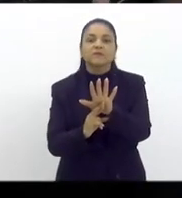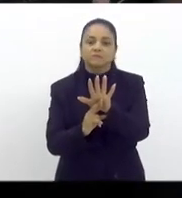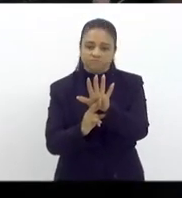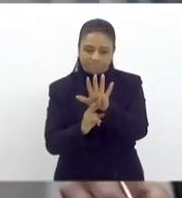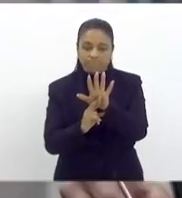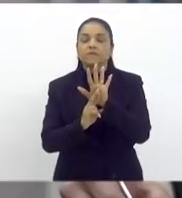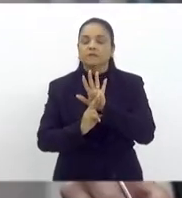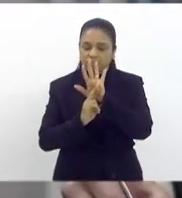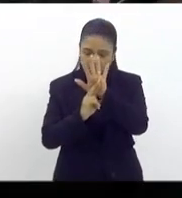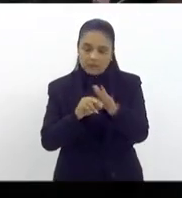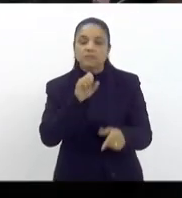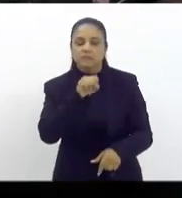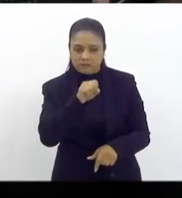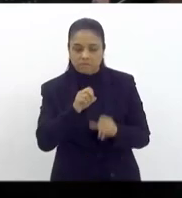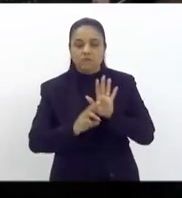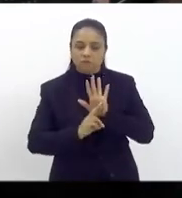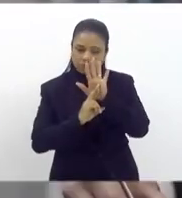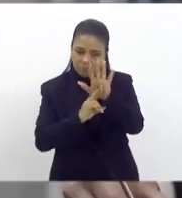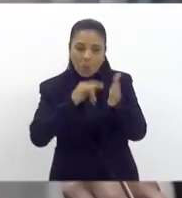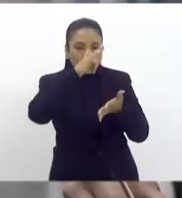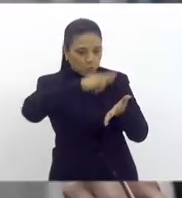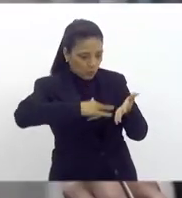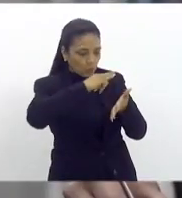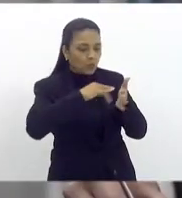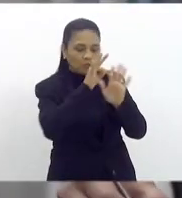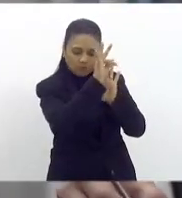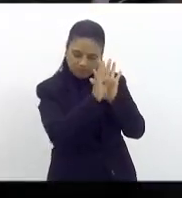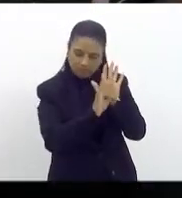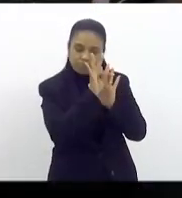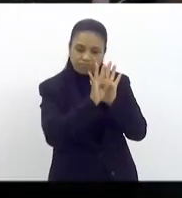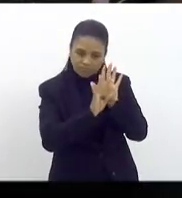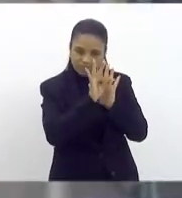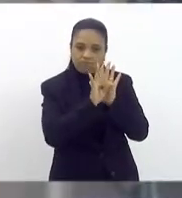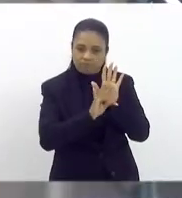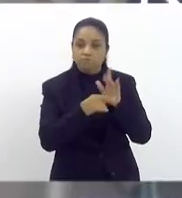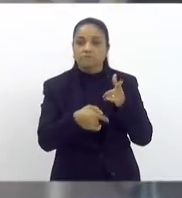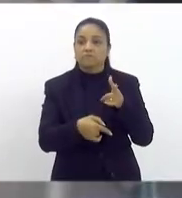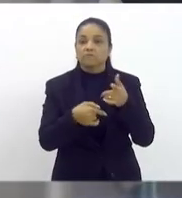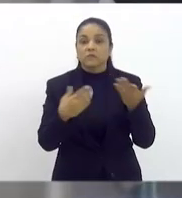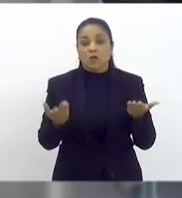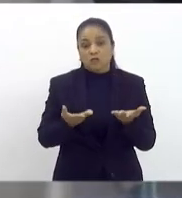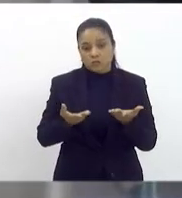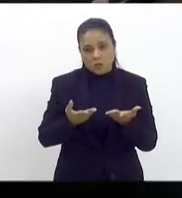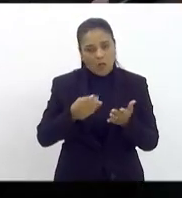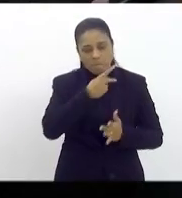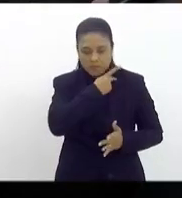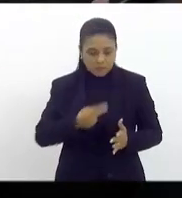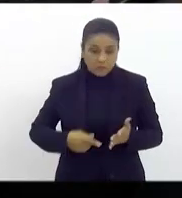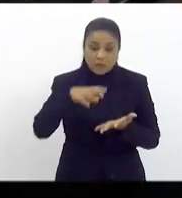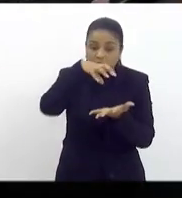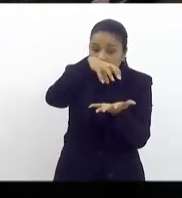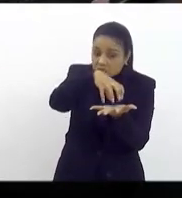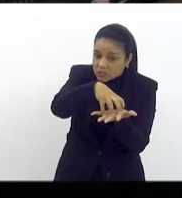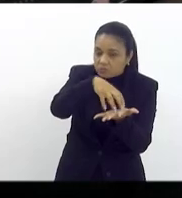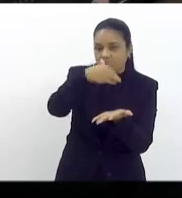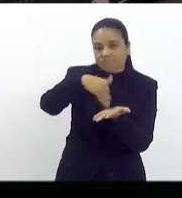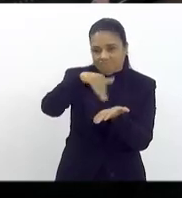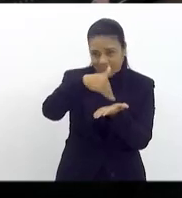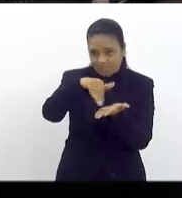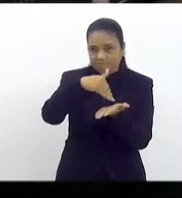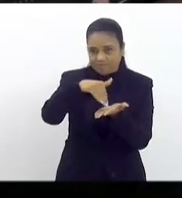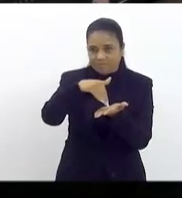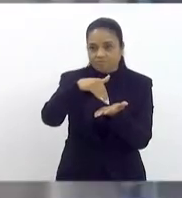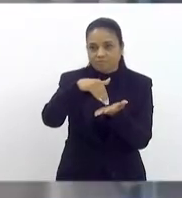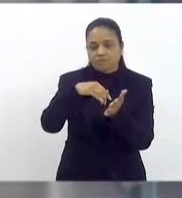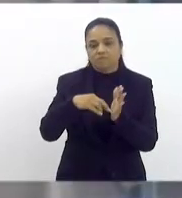está representando, sim, estou com a procuração aqui. O escritório central. Sim. Não a senhora presidente, o escritório central. Sim, a senhora superintendente, que é o senhora